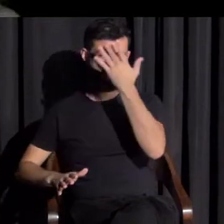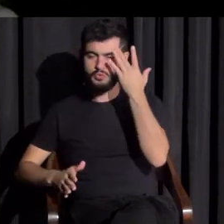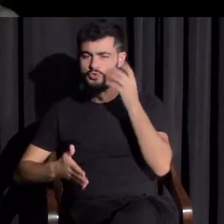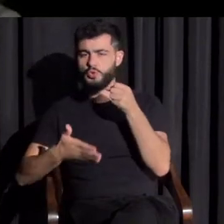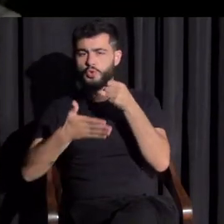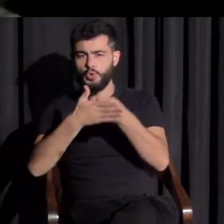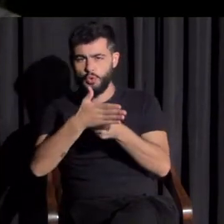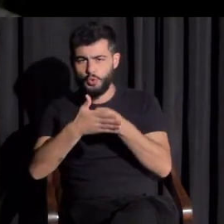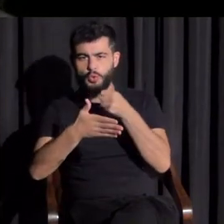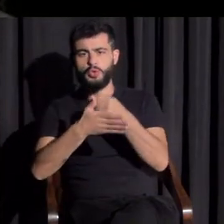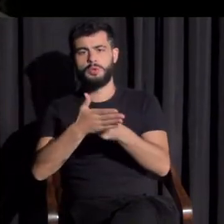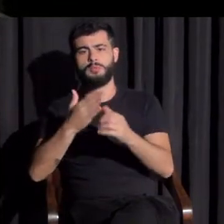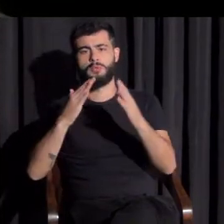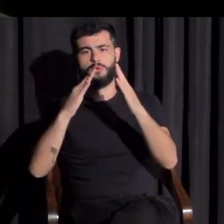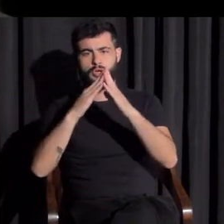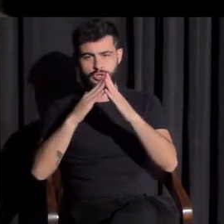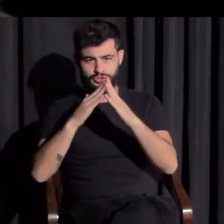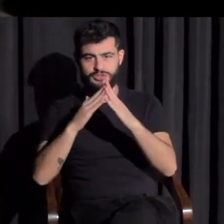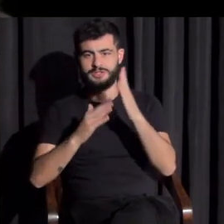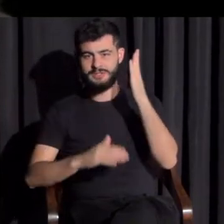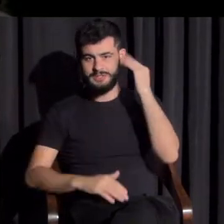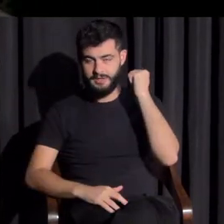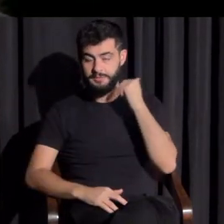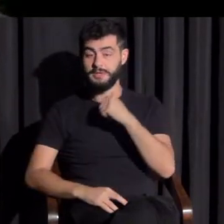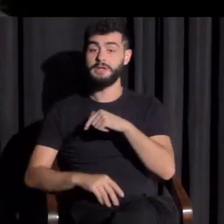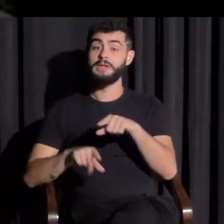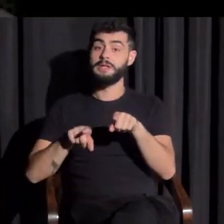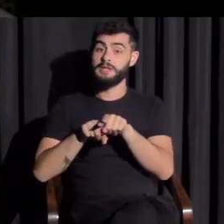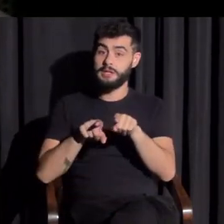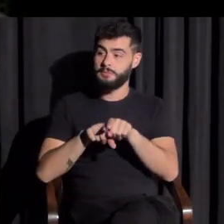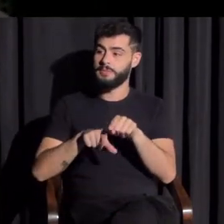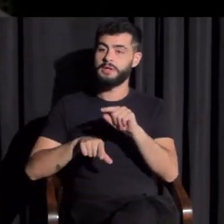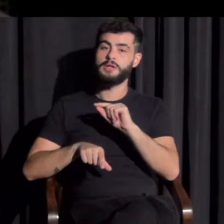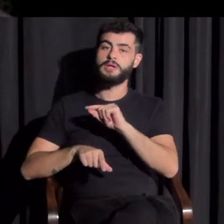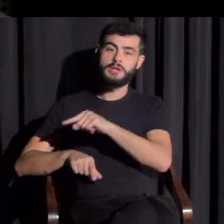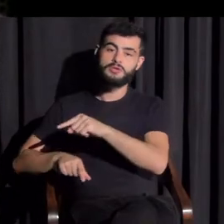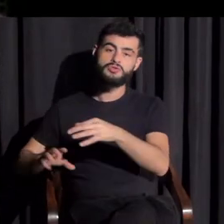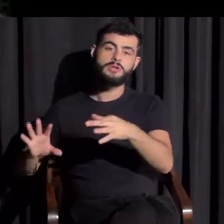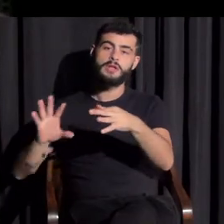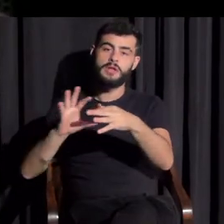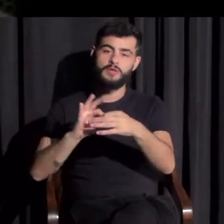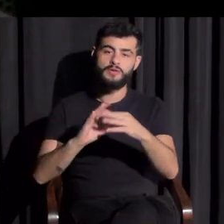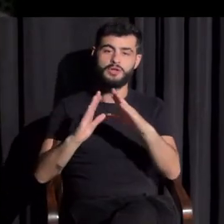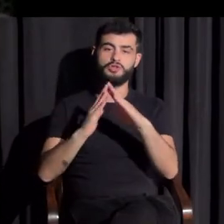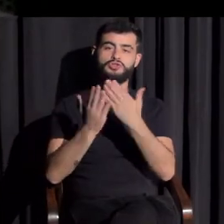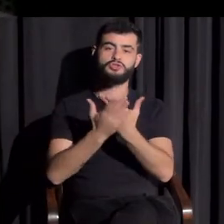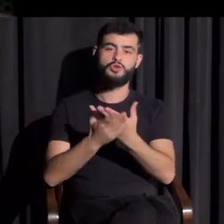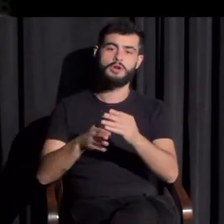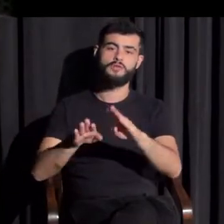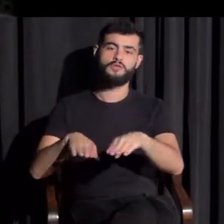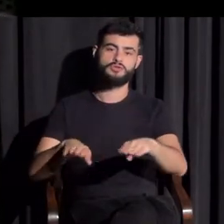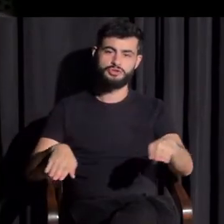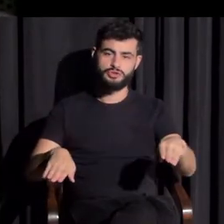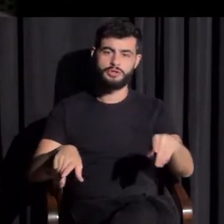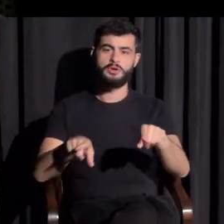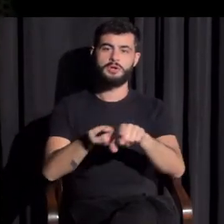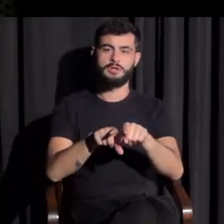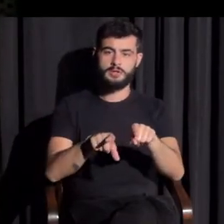as relações que vão sendo estabelecidas com as instituições de educação infantil e dos anos iniciais do ensino fundamental.